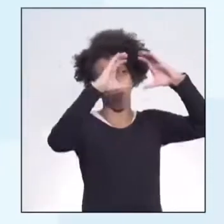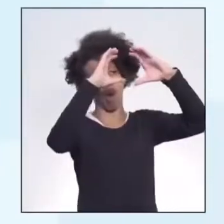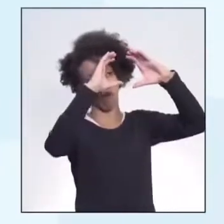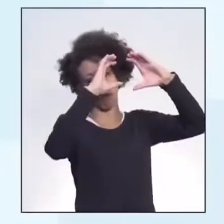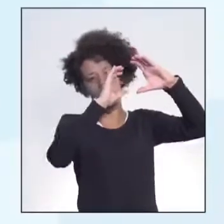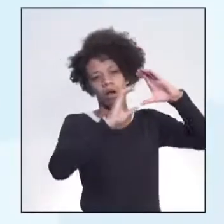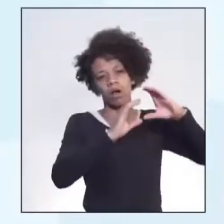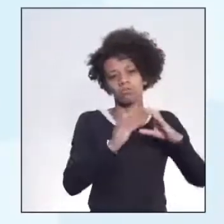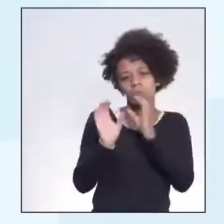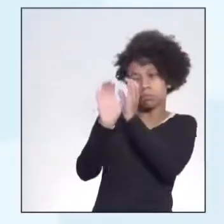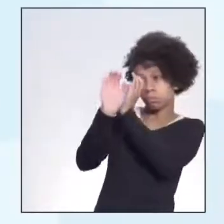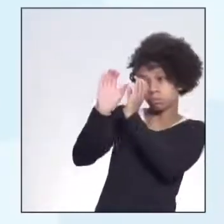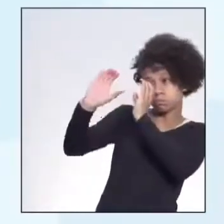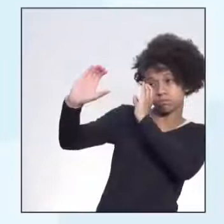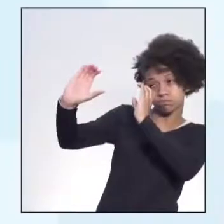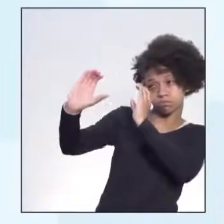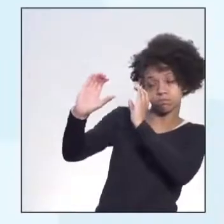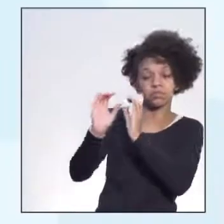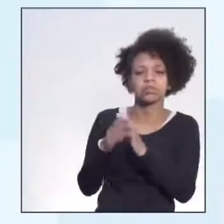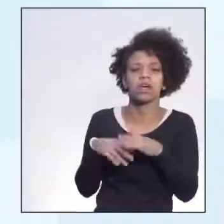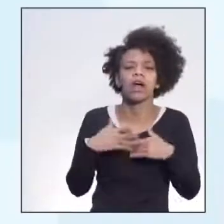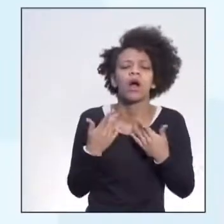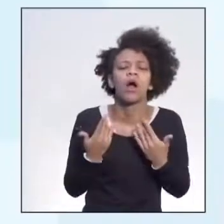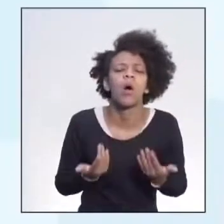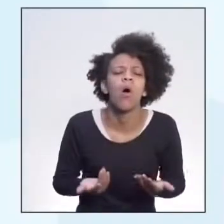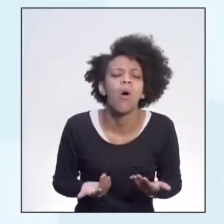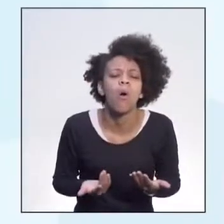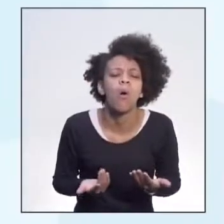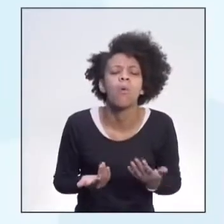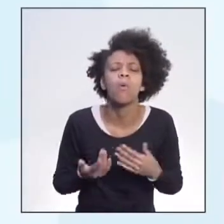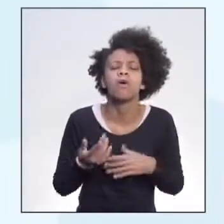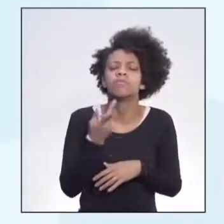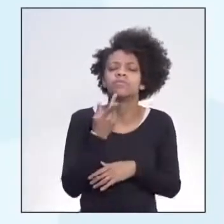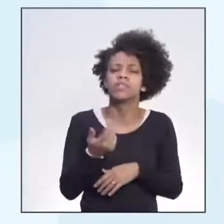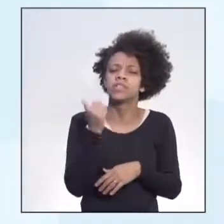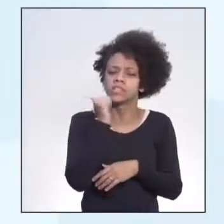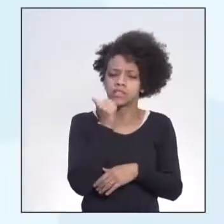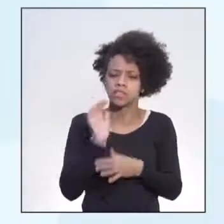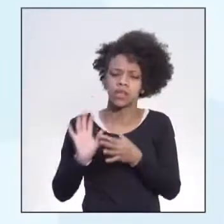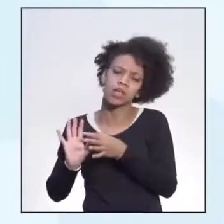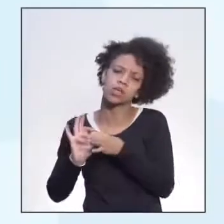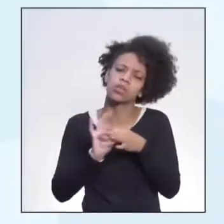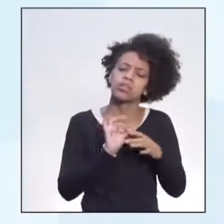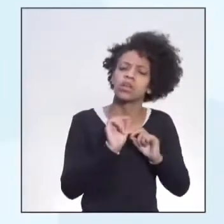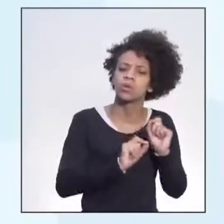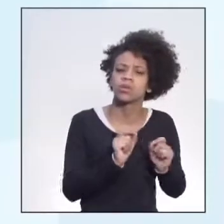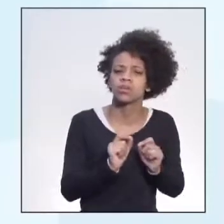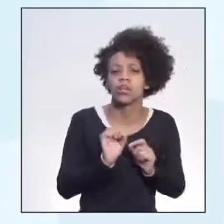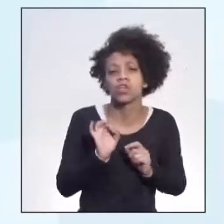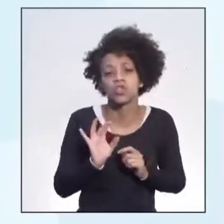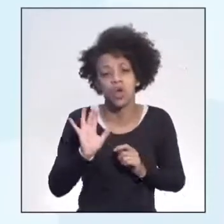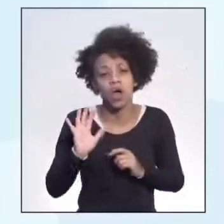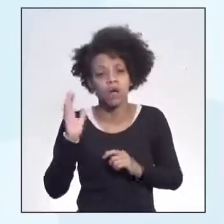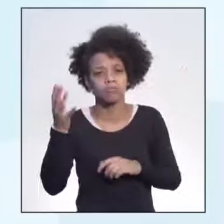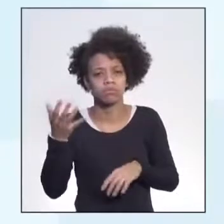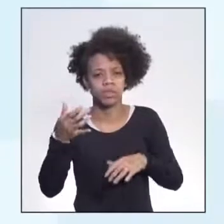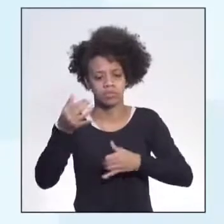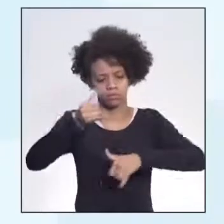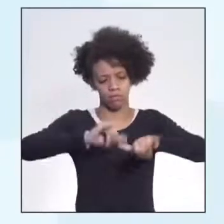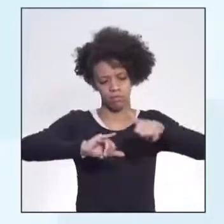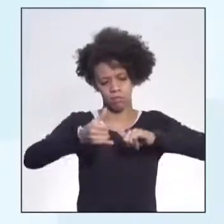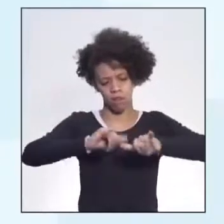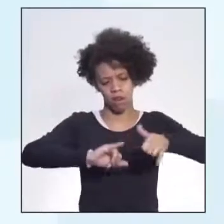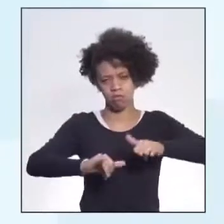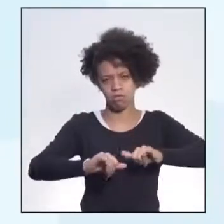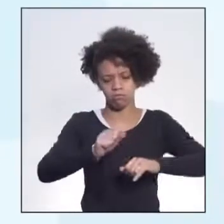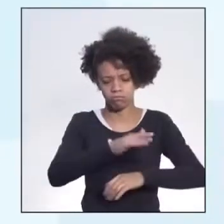uma luneta. E quando nós falamos em ciência, muitas vezes a gente associa que ciência só acontece dentro do laboratório, naquele